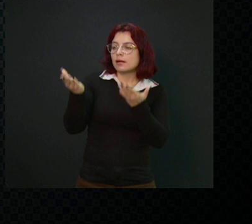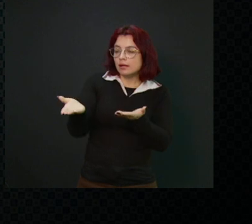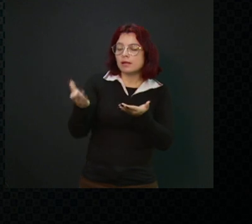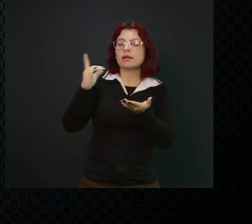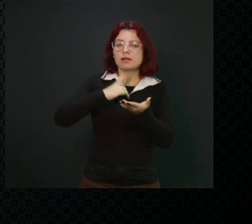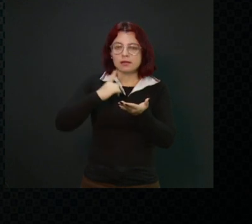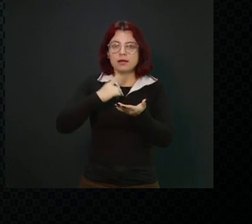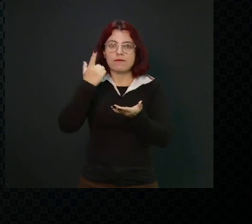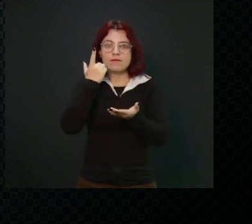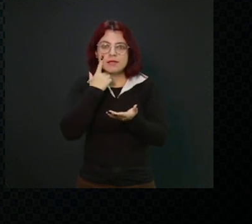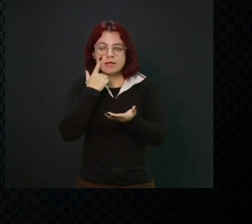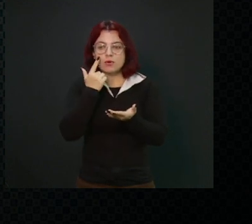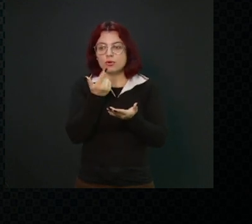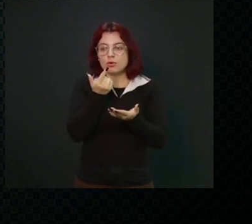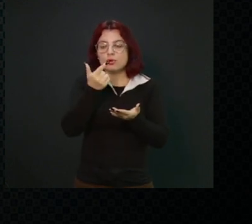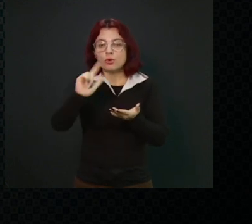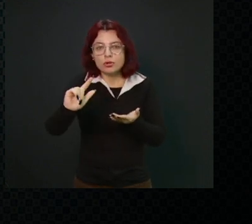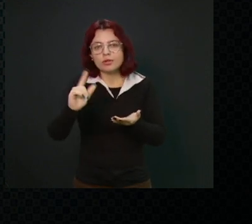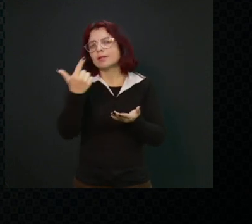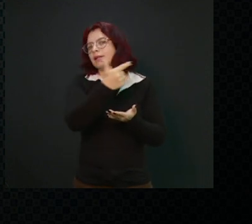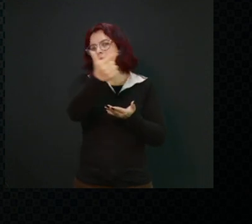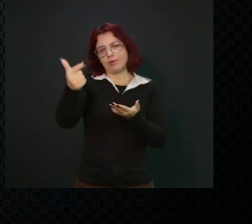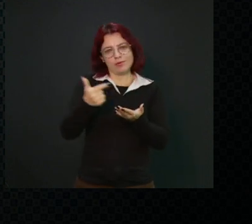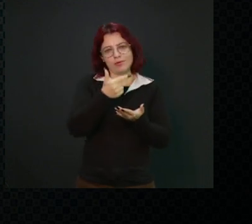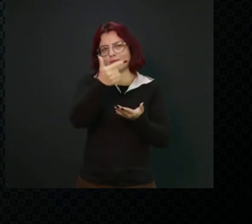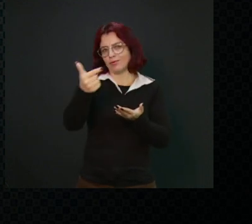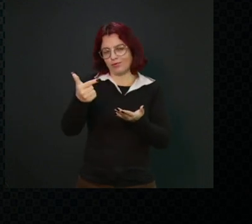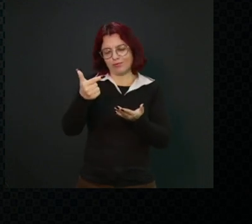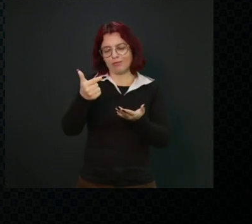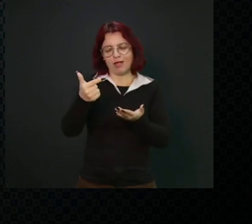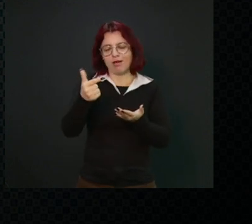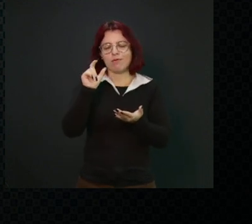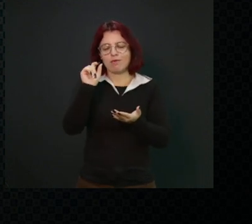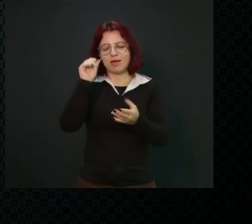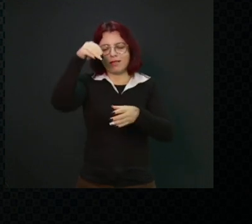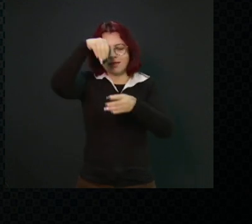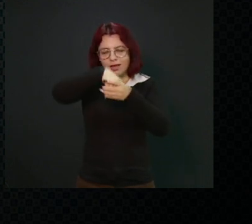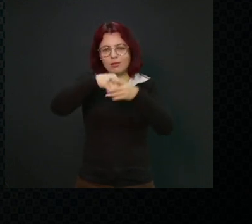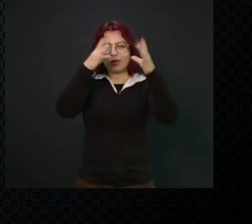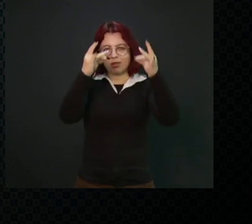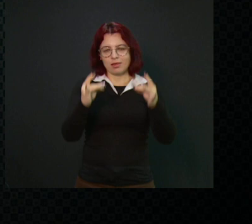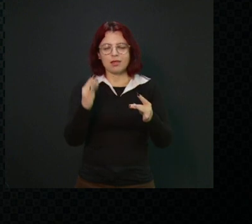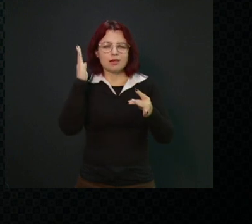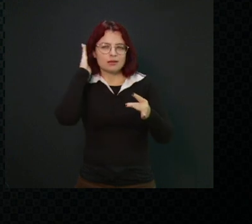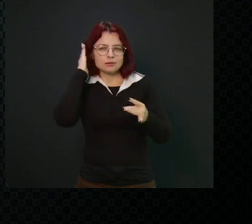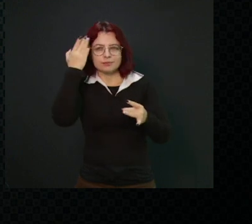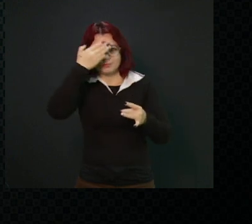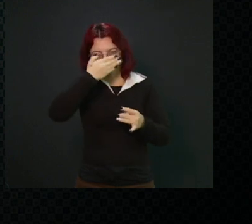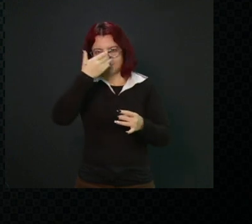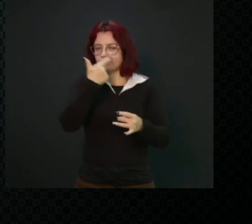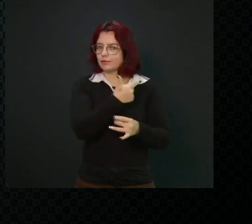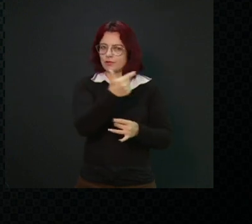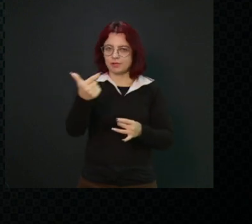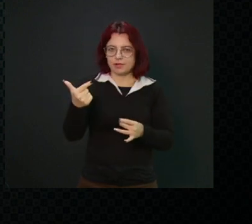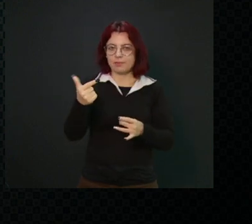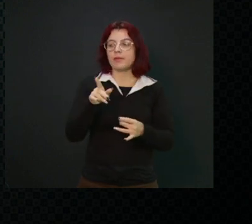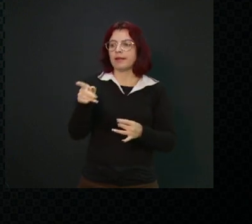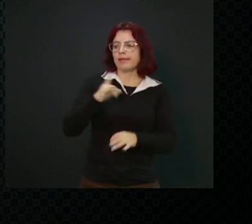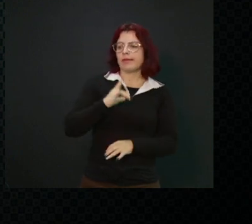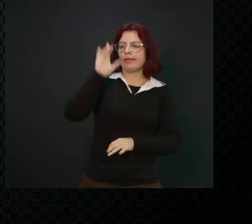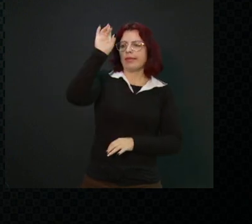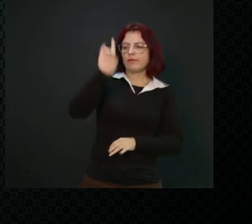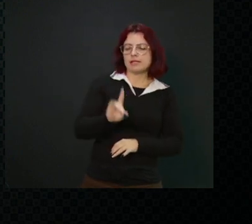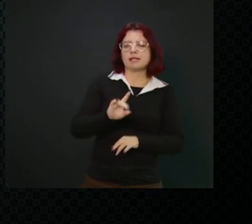outro comprometimento, ele não entra na categoria da surdo-cegueira, ele entra com uma categoria da deficiência múltipla